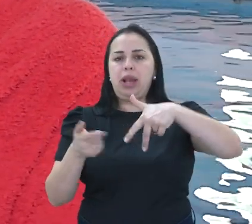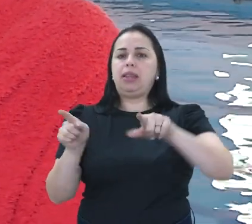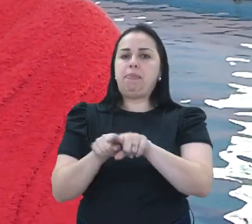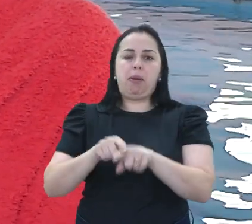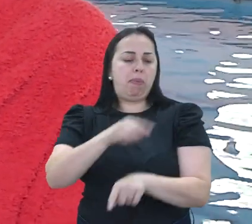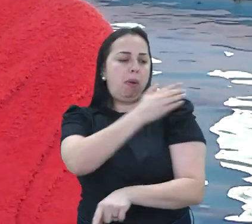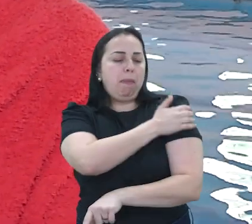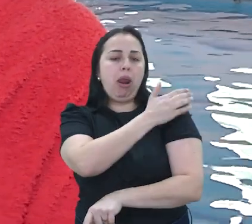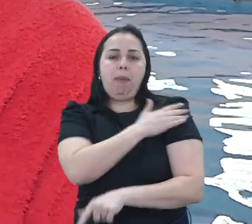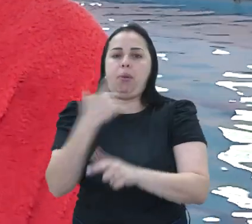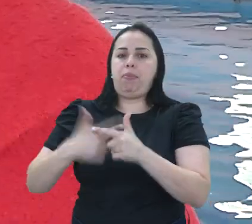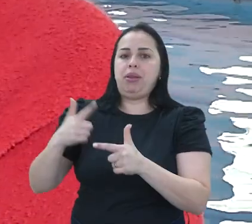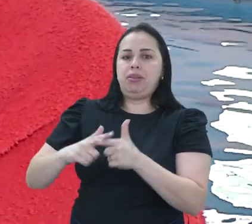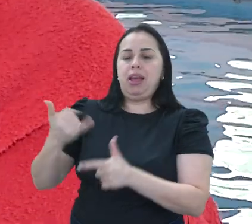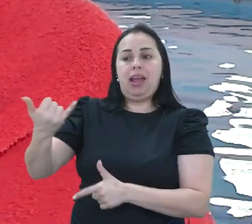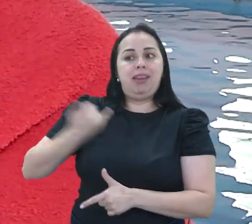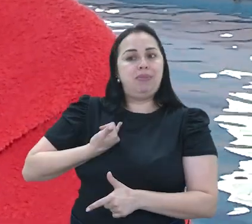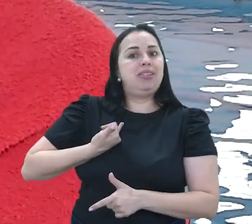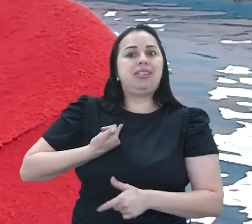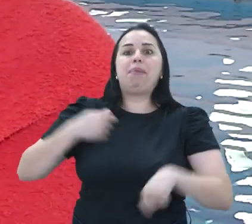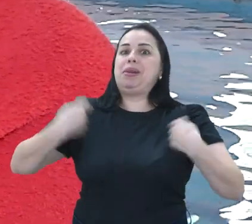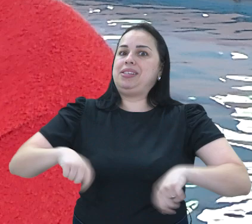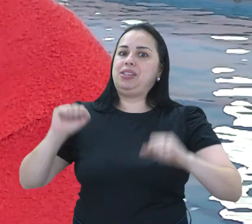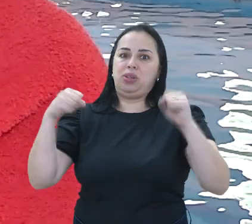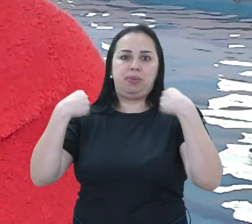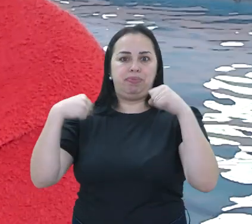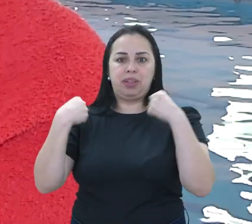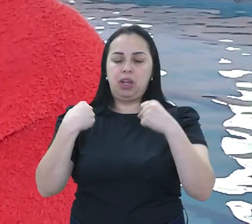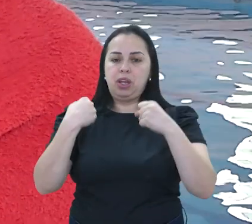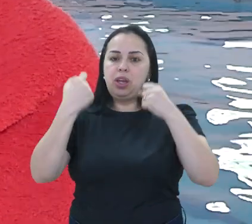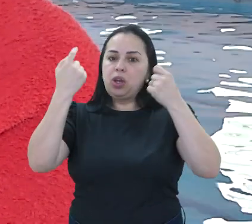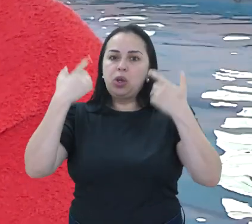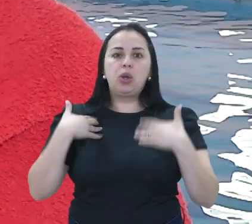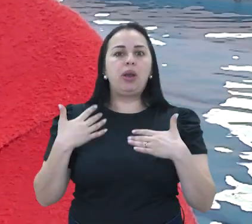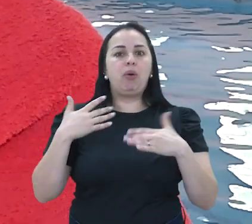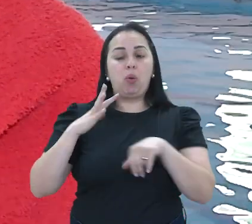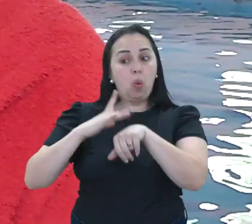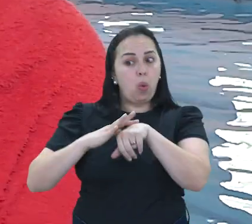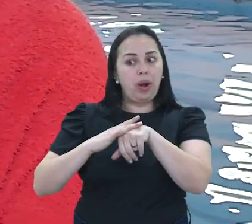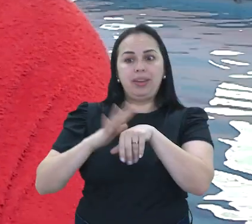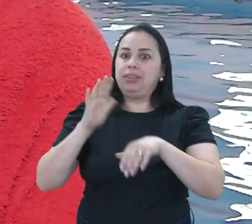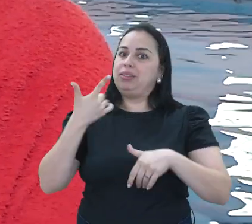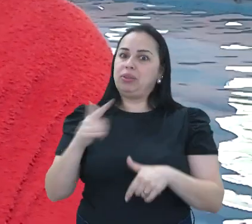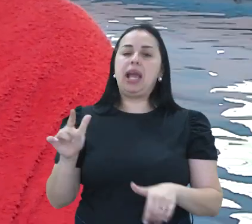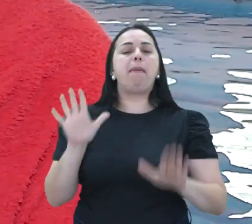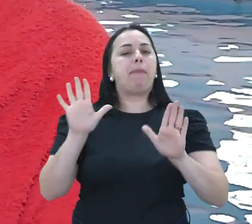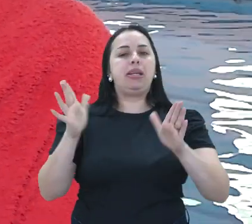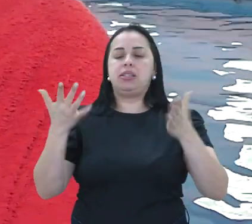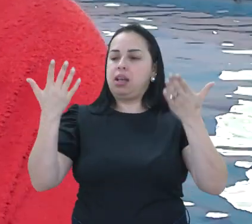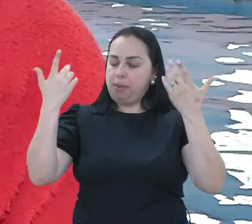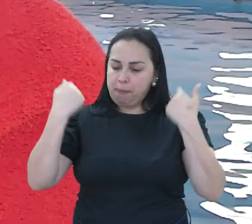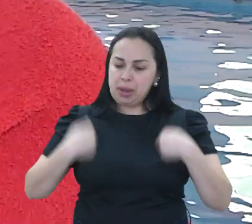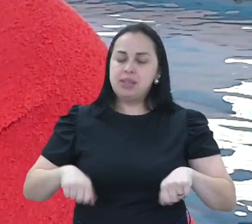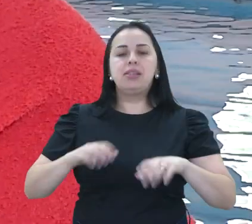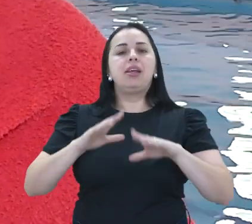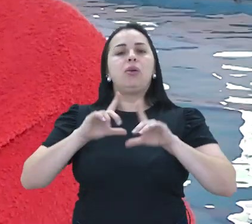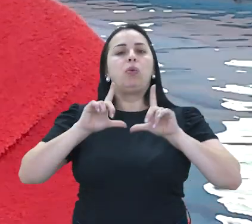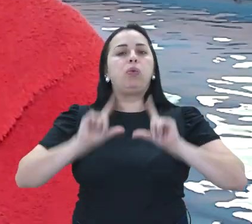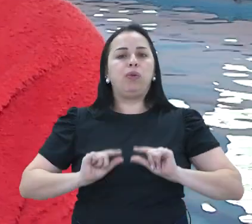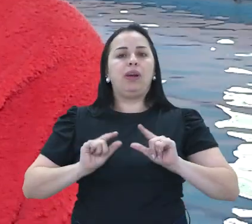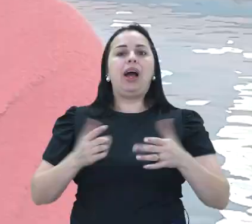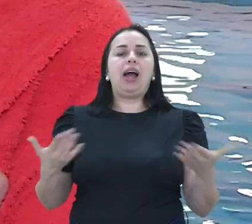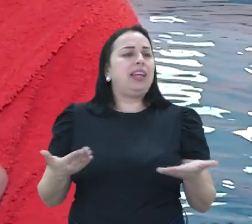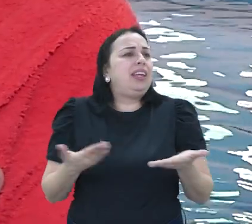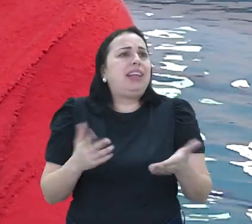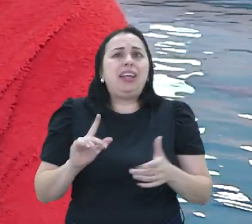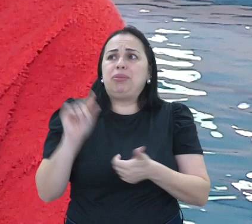da empresa com problema no braço. Ele falou só exercício para acabar com isso aí, que o resto não tem cura. Então tá bom, graças a Deus tá ótimo, não estou